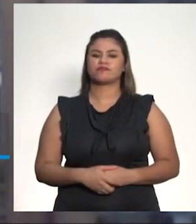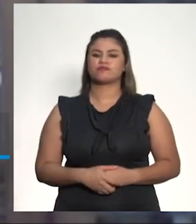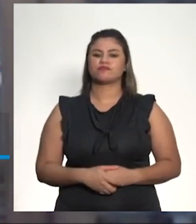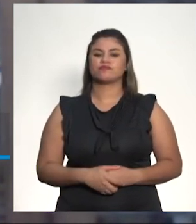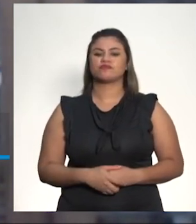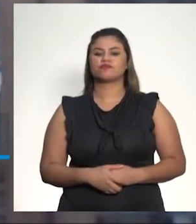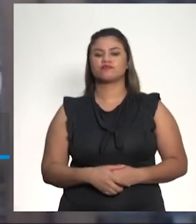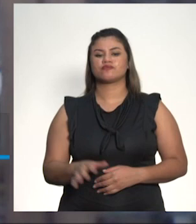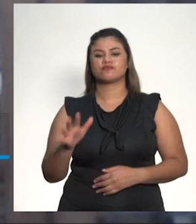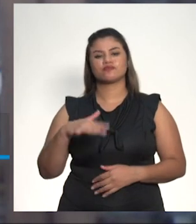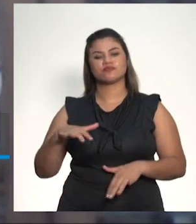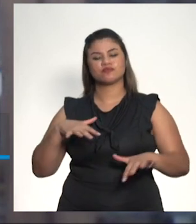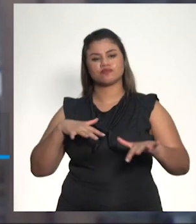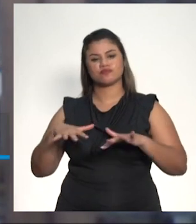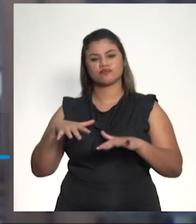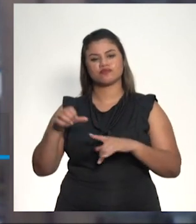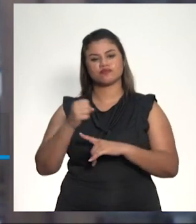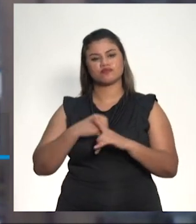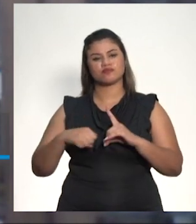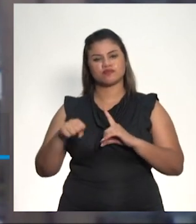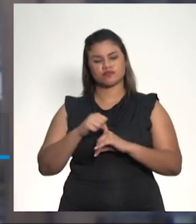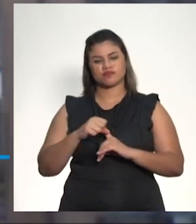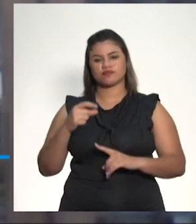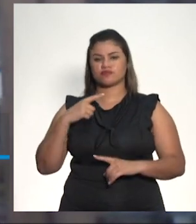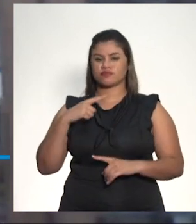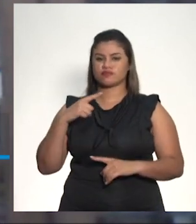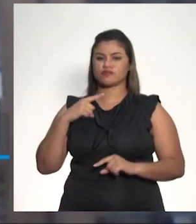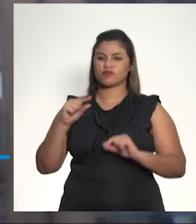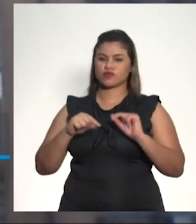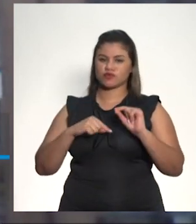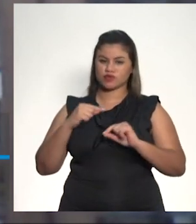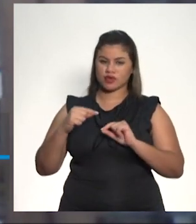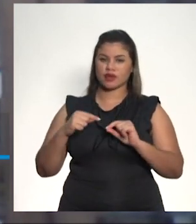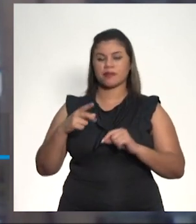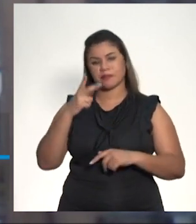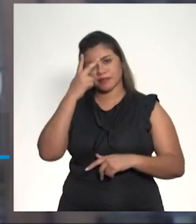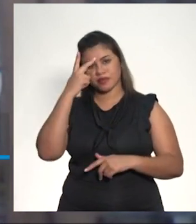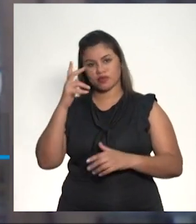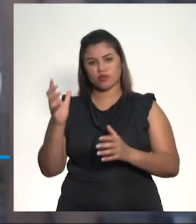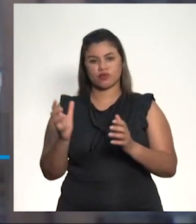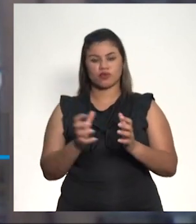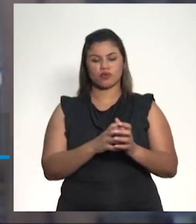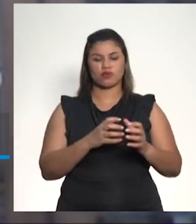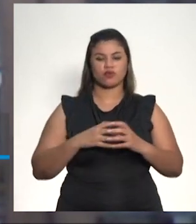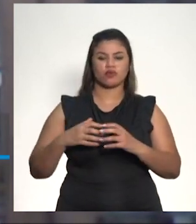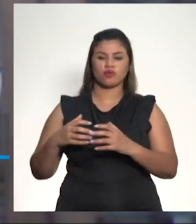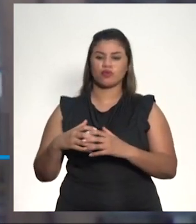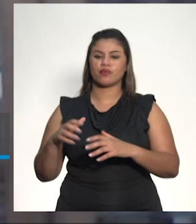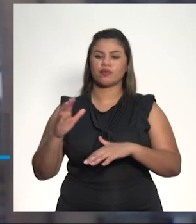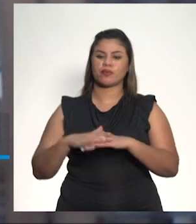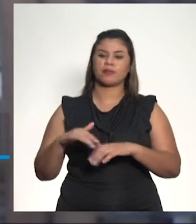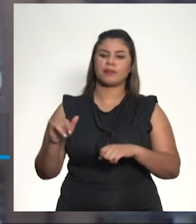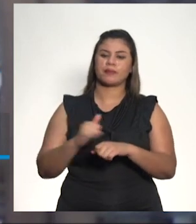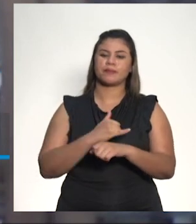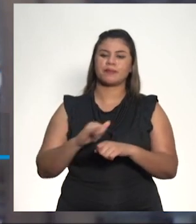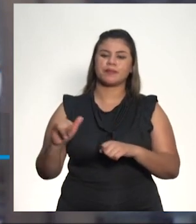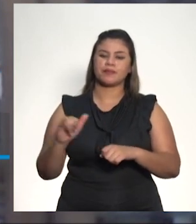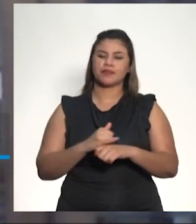movimentos sociais, eles têm um coletivo de indivíduos que possuem